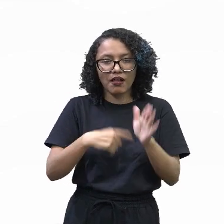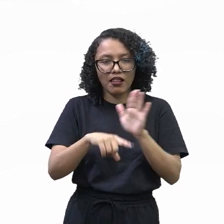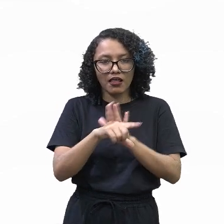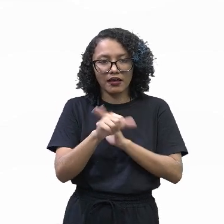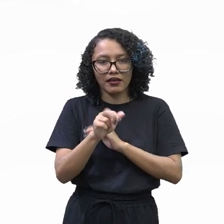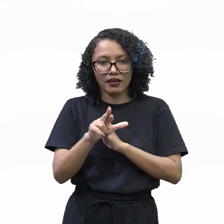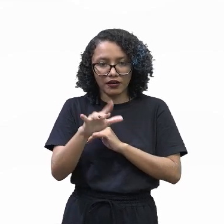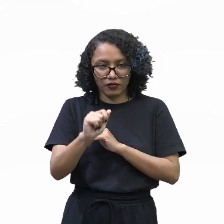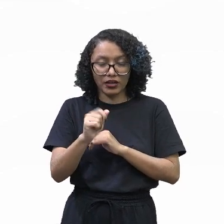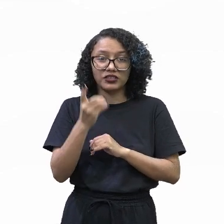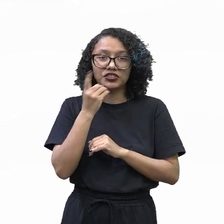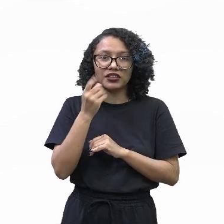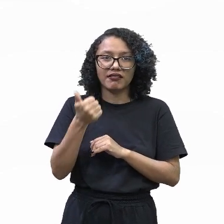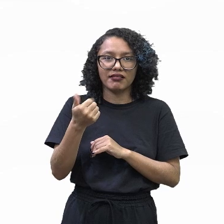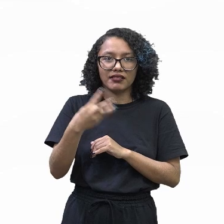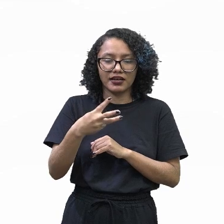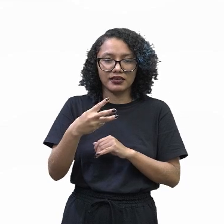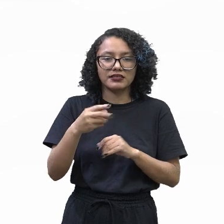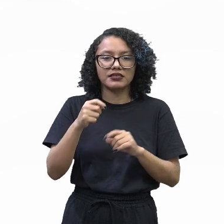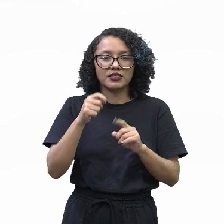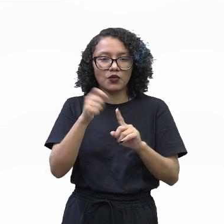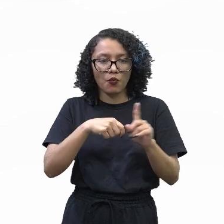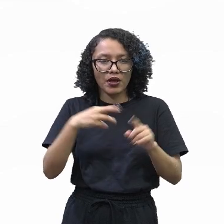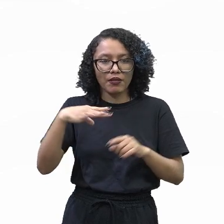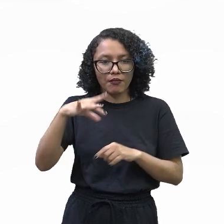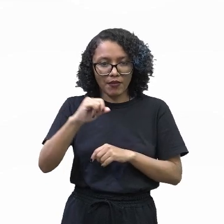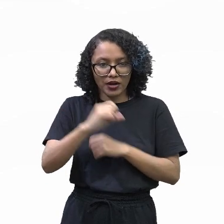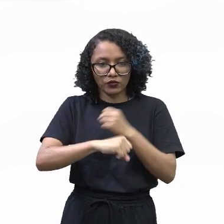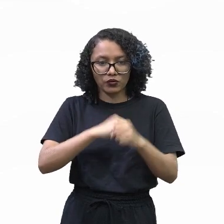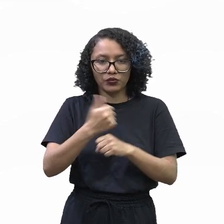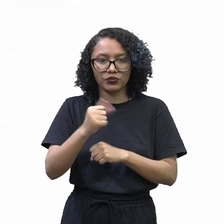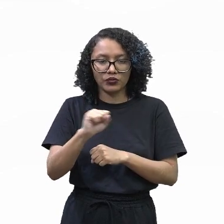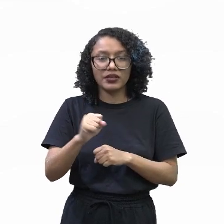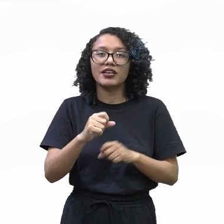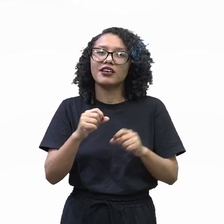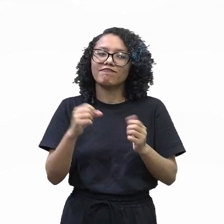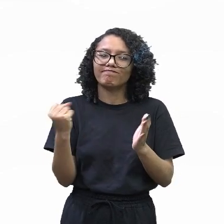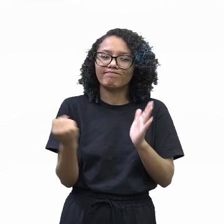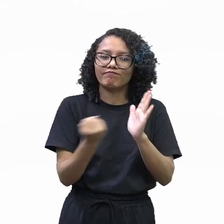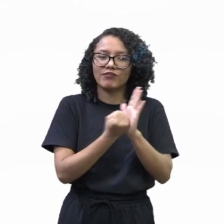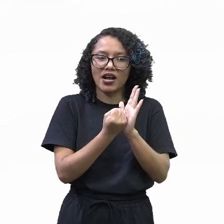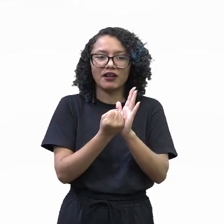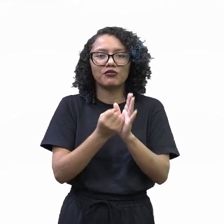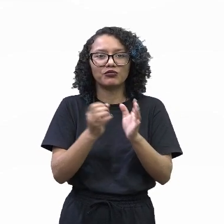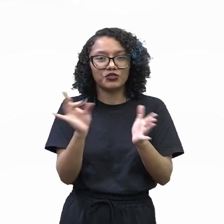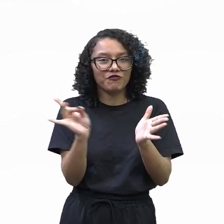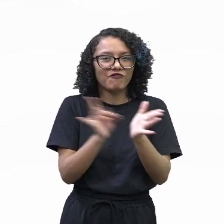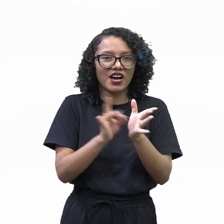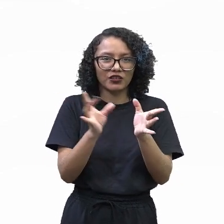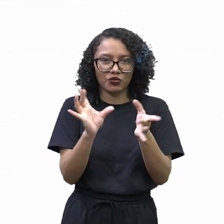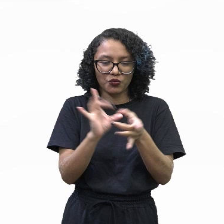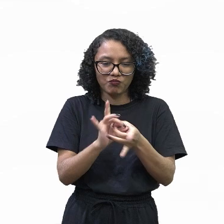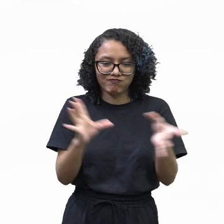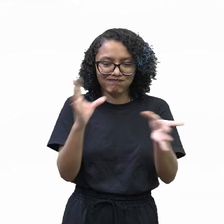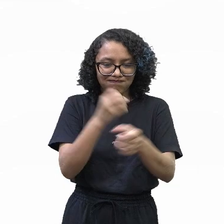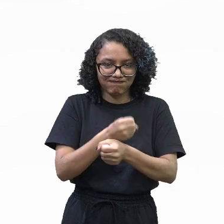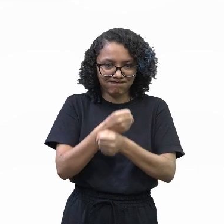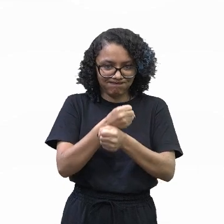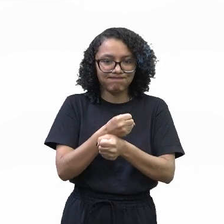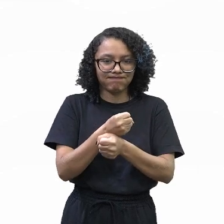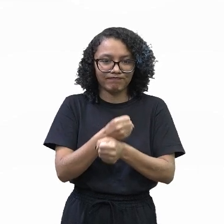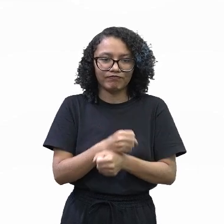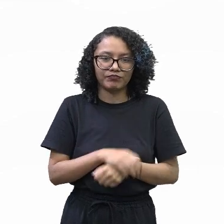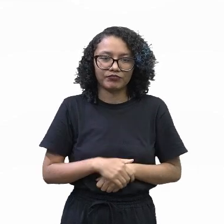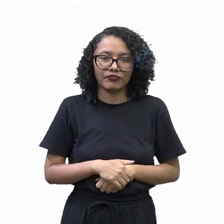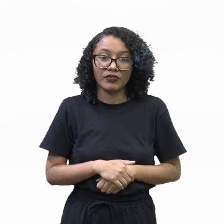1888 e que vai marcar o fim formal da escravidão no país, um ato que enfrentou resistência